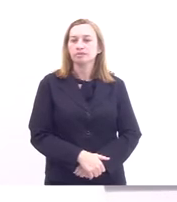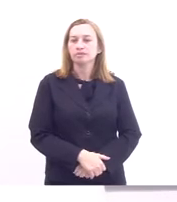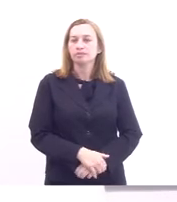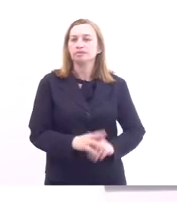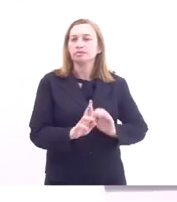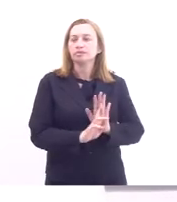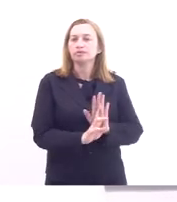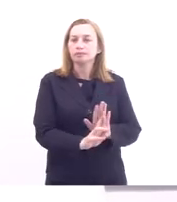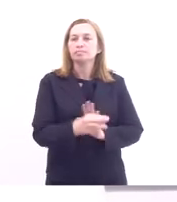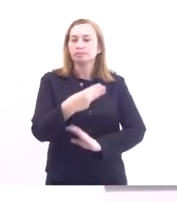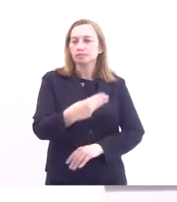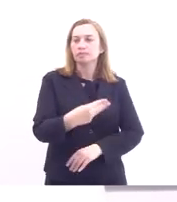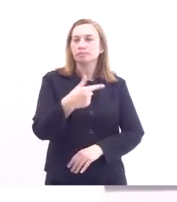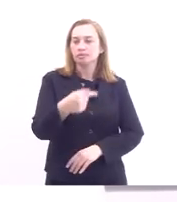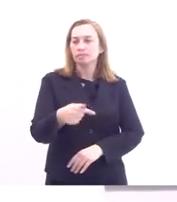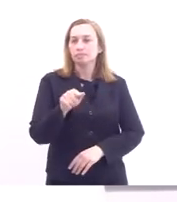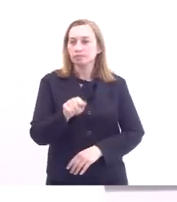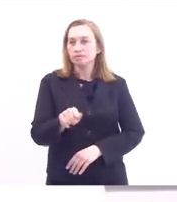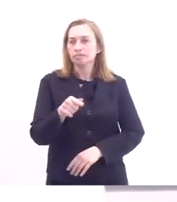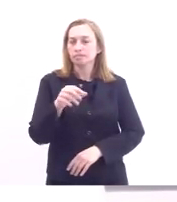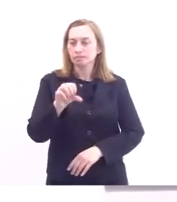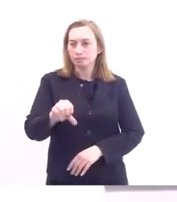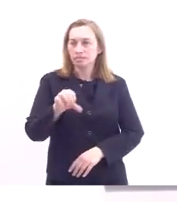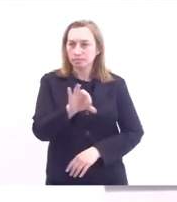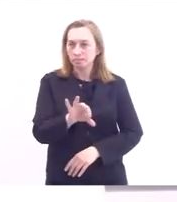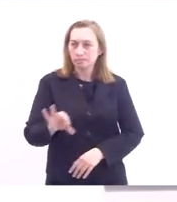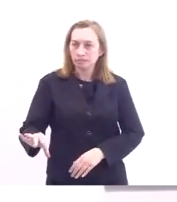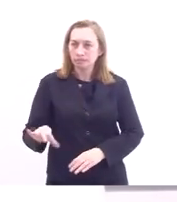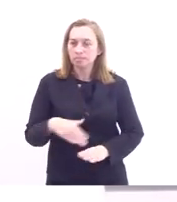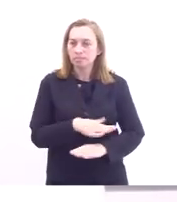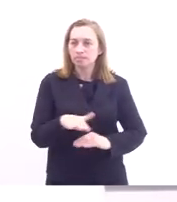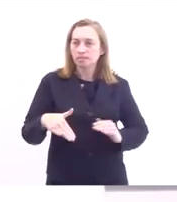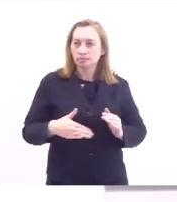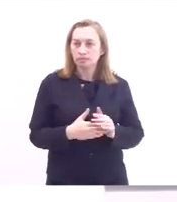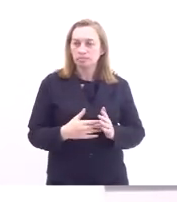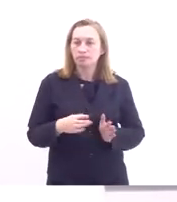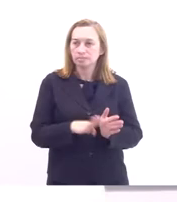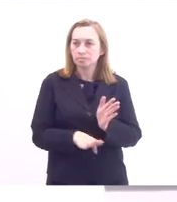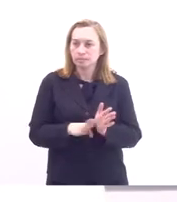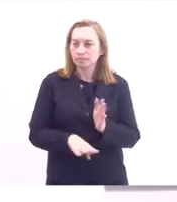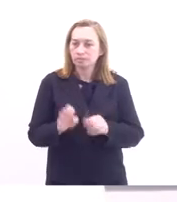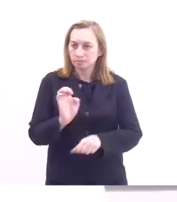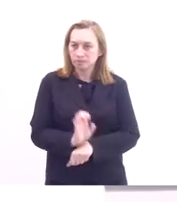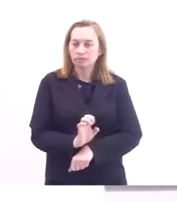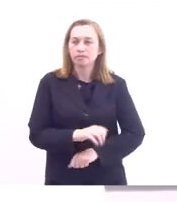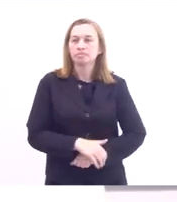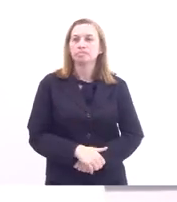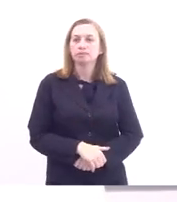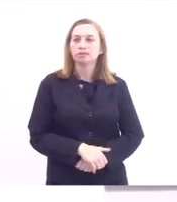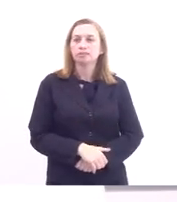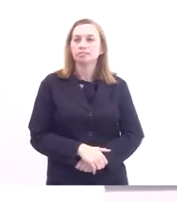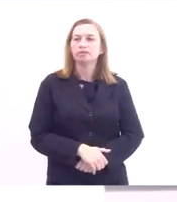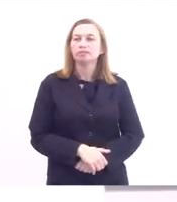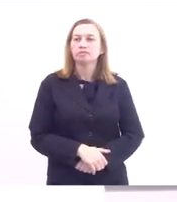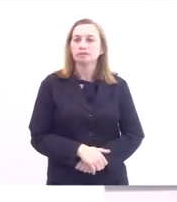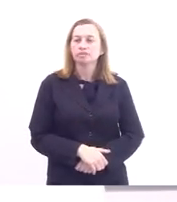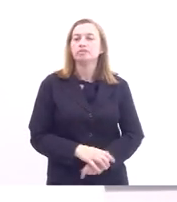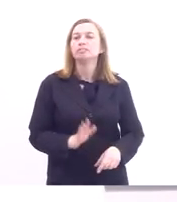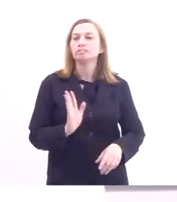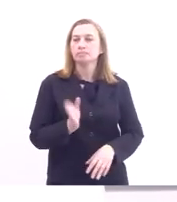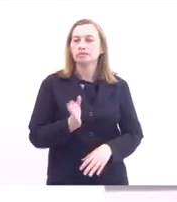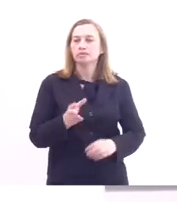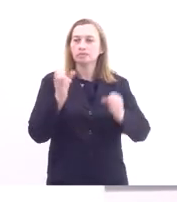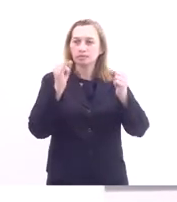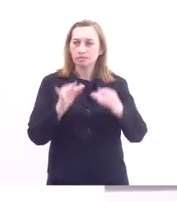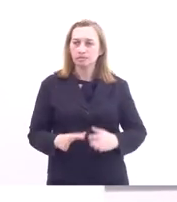representa 37,9% das despesas totais do Estado. Esse aumento também, como já explicado no